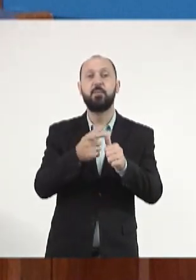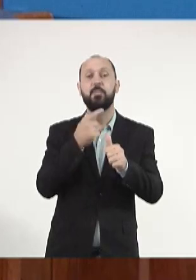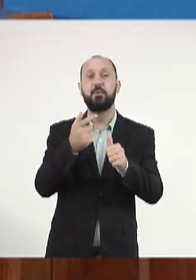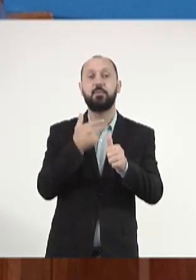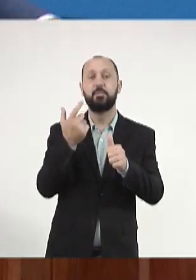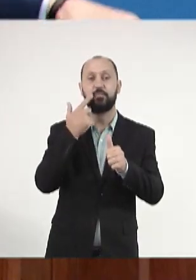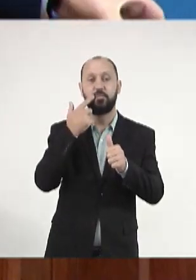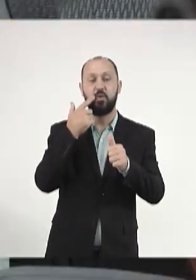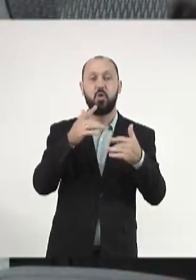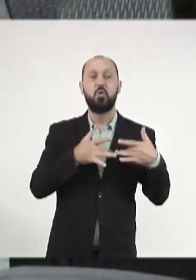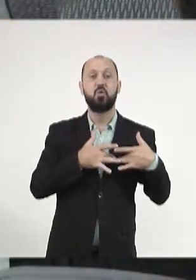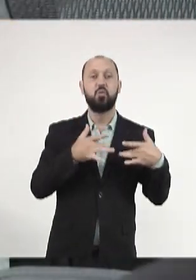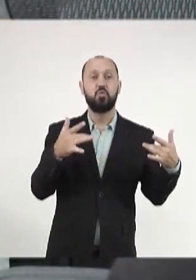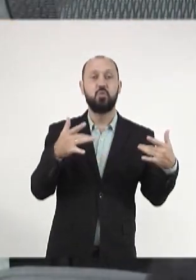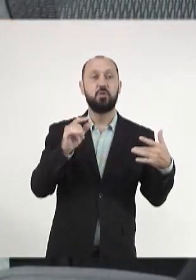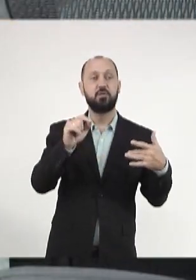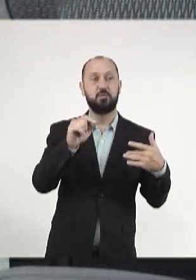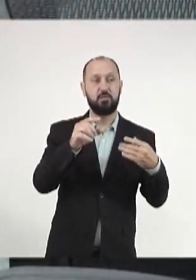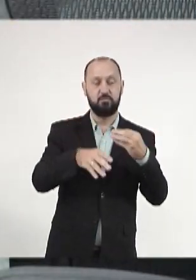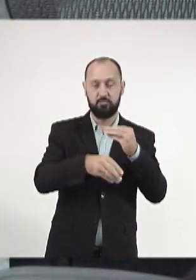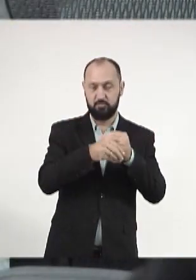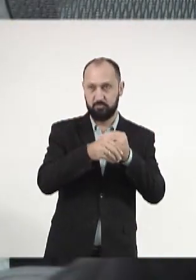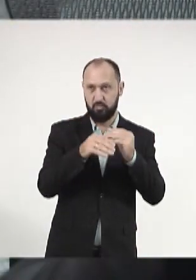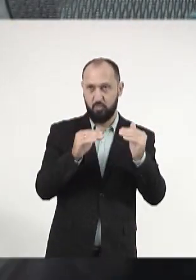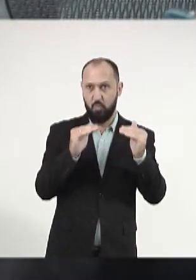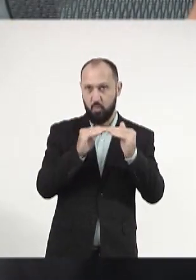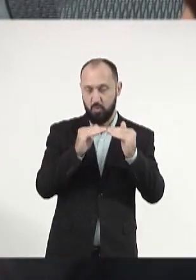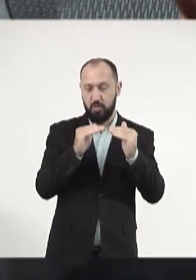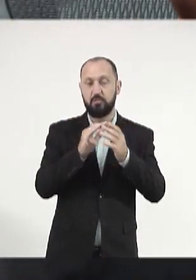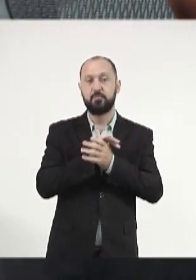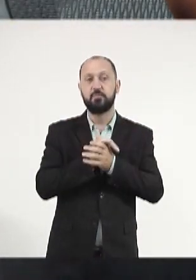me solidarizar com o pronunciamento que faz.